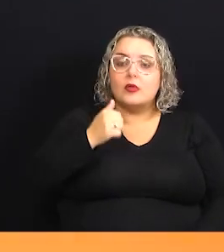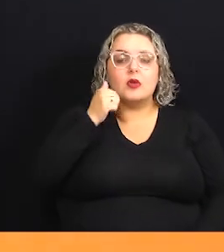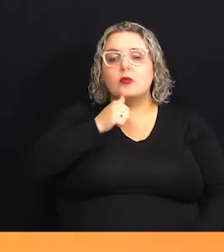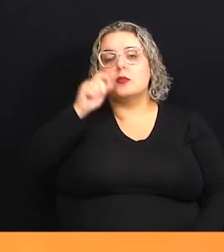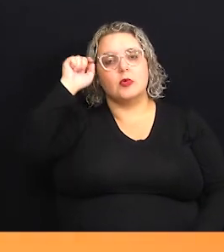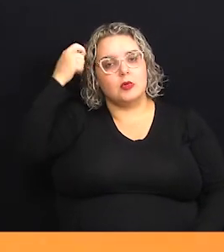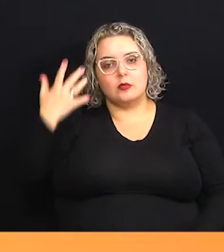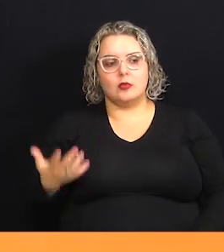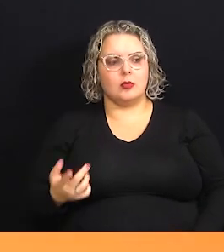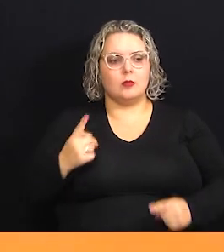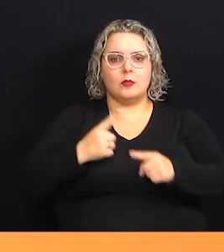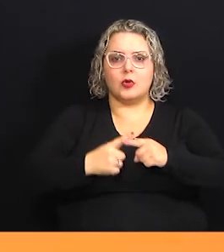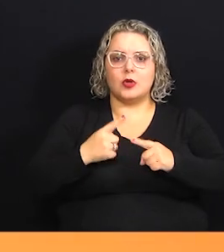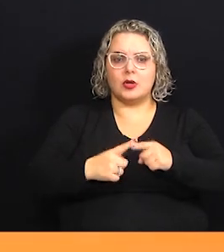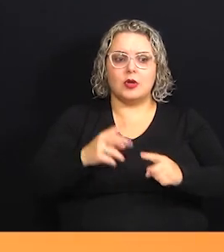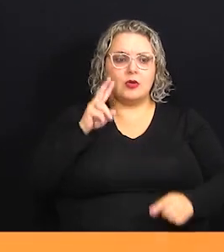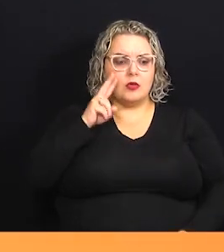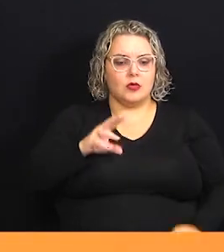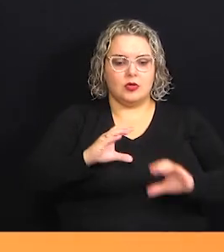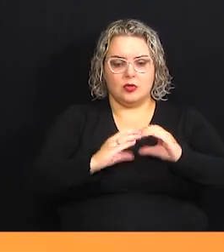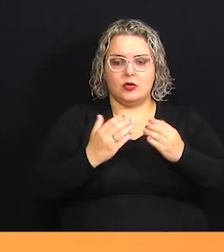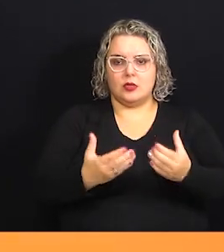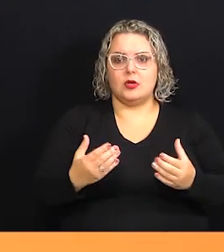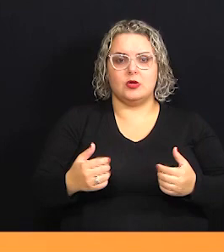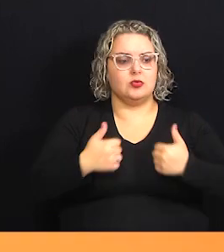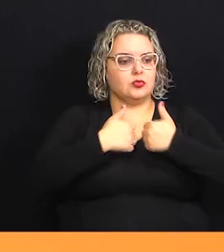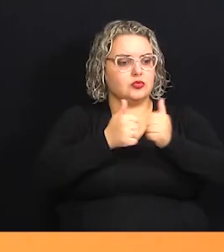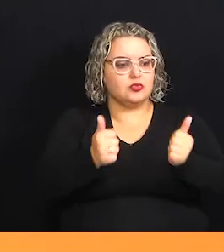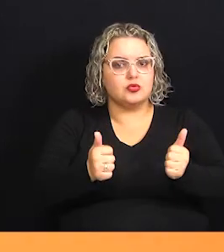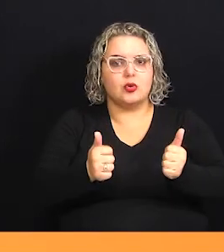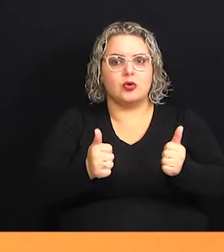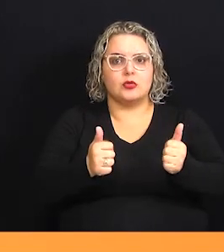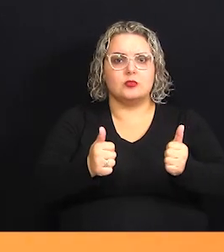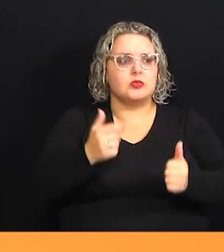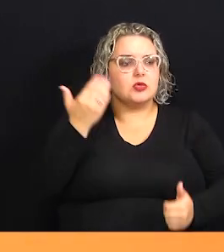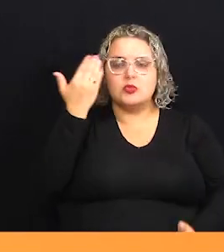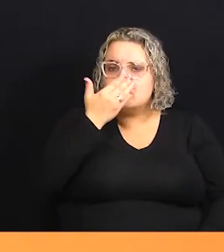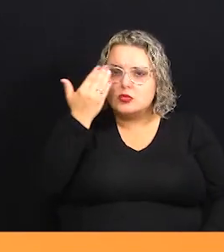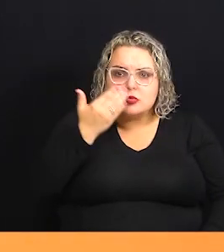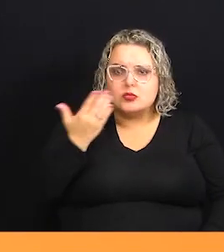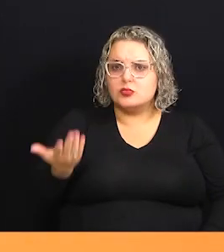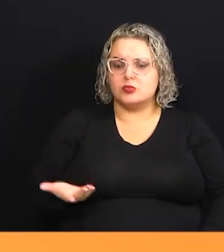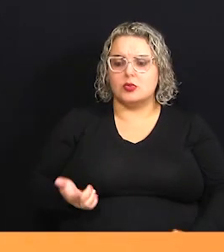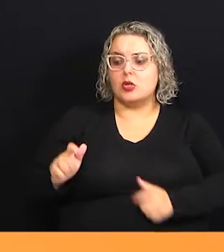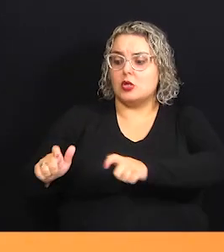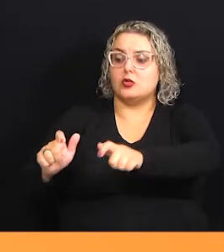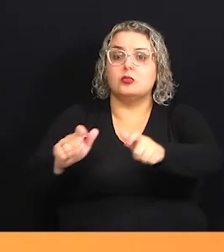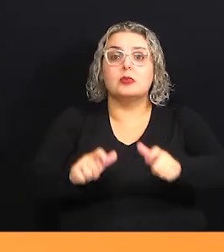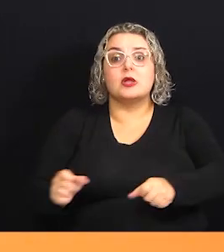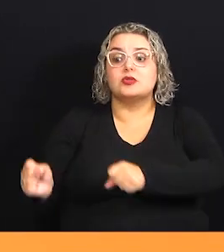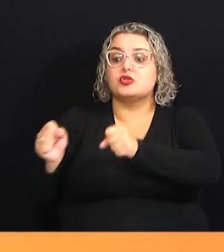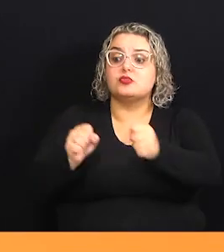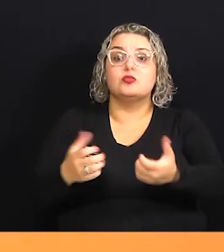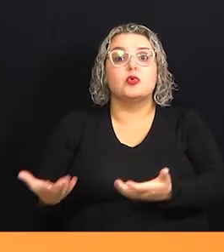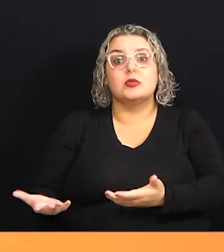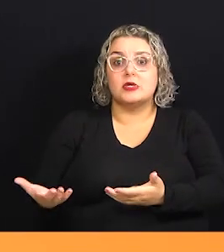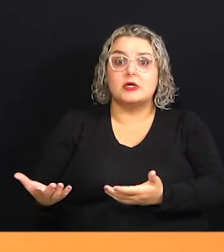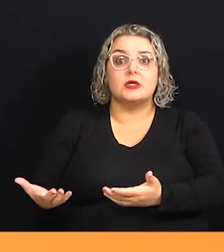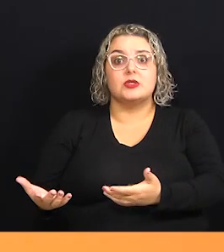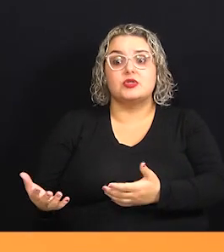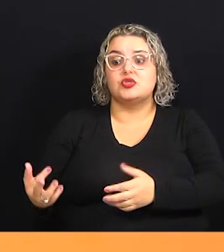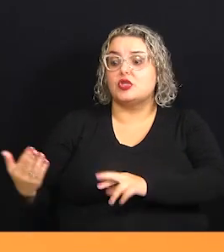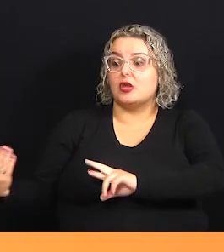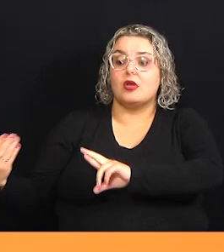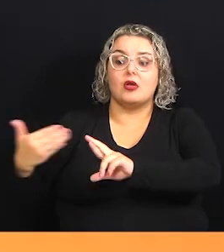Por que eu vejo mulheres negras na minha comunidade, nos ônibus, nas janelas, e eu não consigo vê-las em determinados espaços? Por que elas